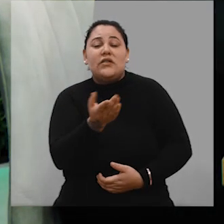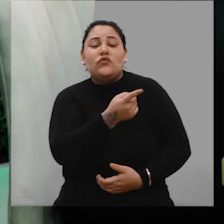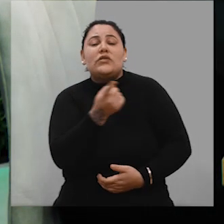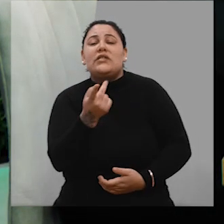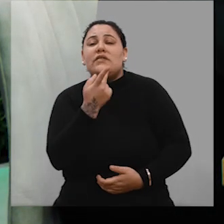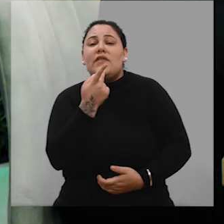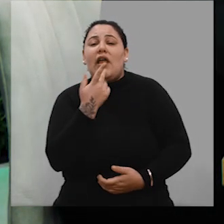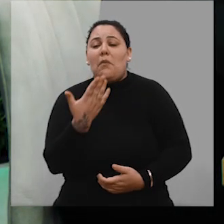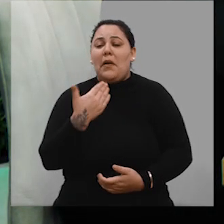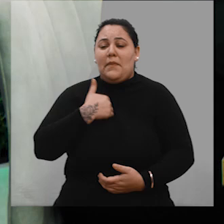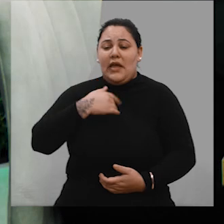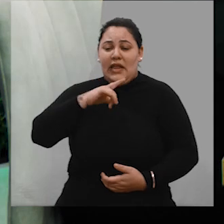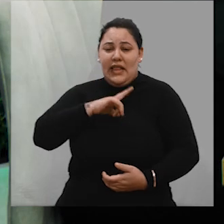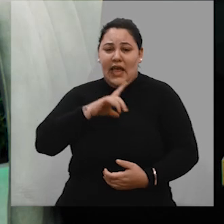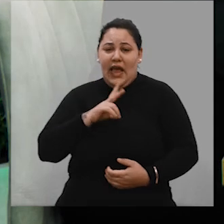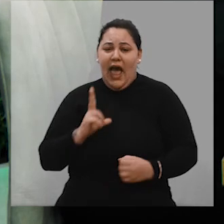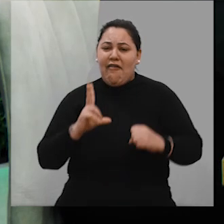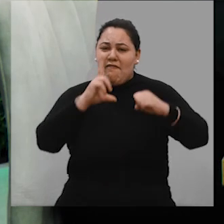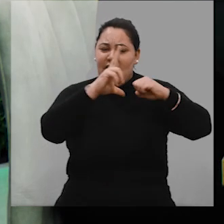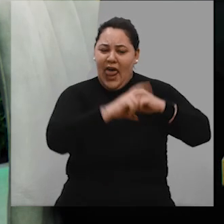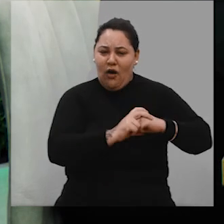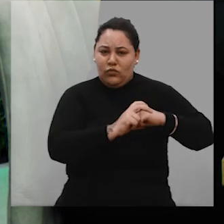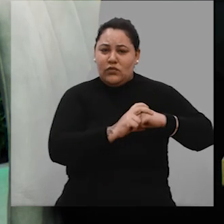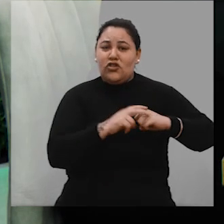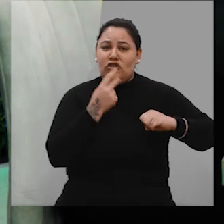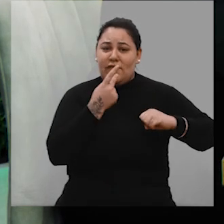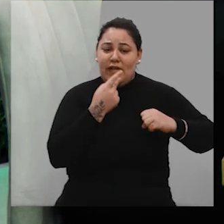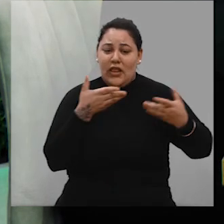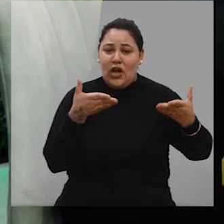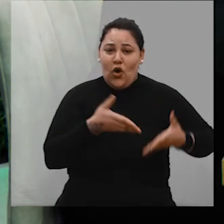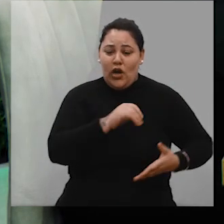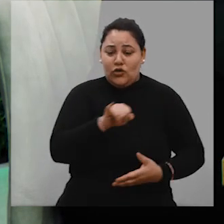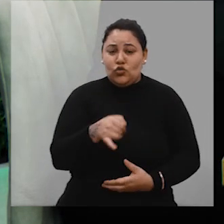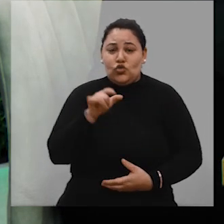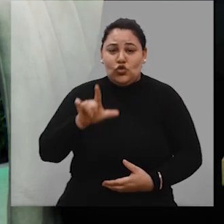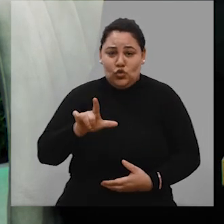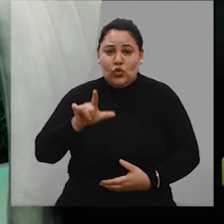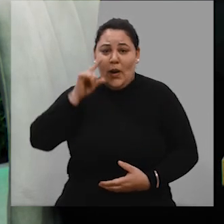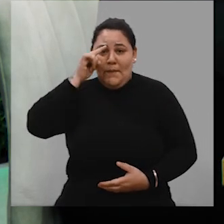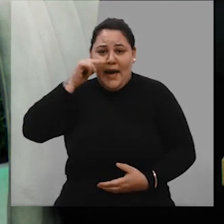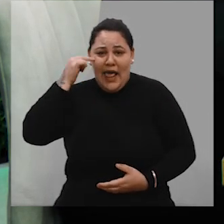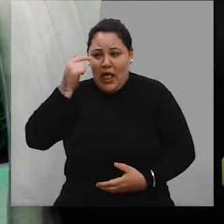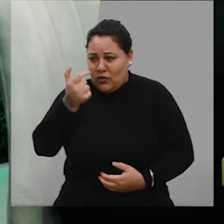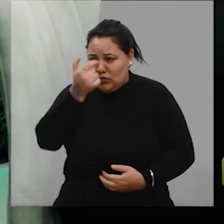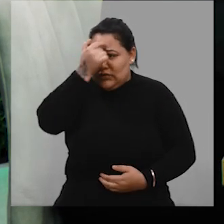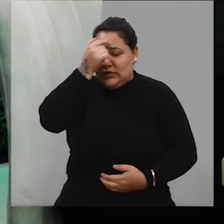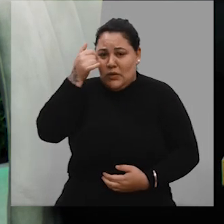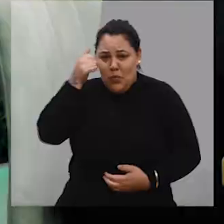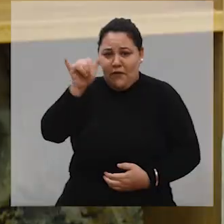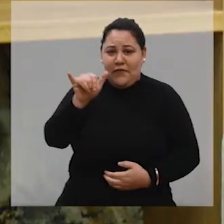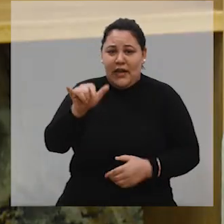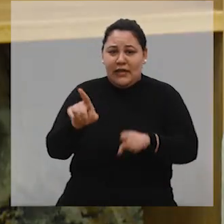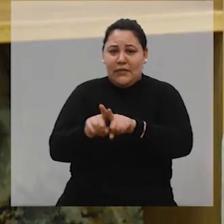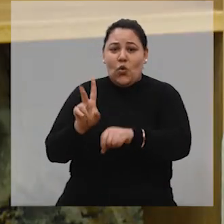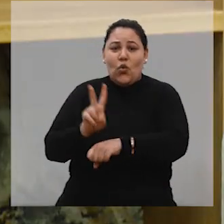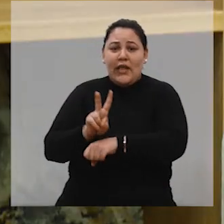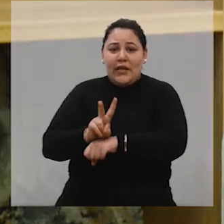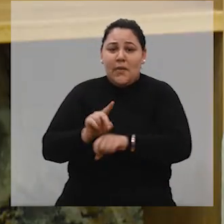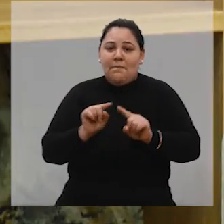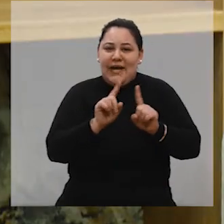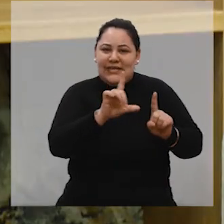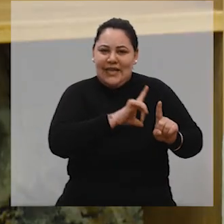que tem a hepatite viral, que é essa que a gente fala agora, principalmente no julho amarelo, a conscientização, a prevenção, mas também tem